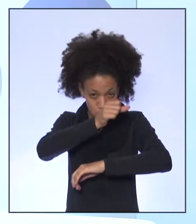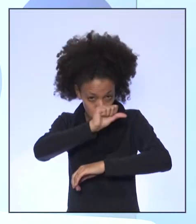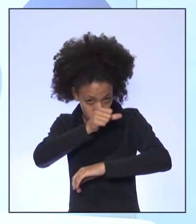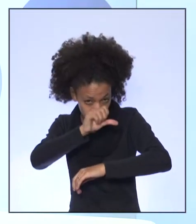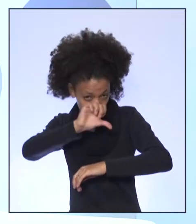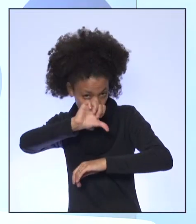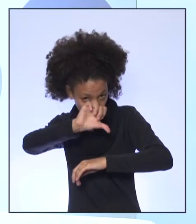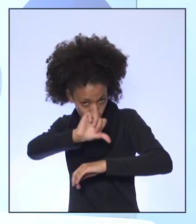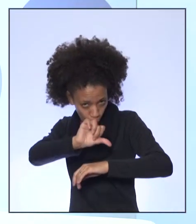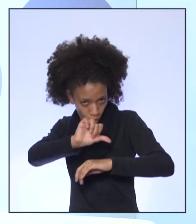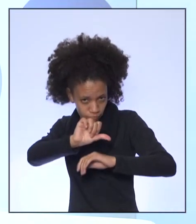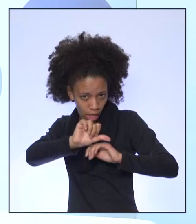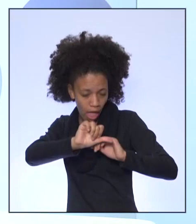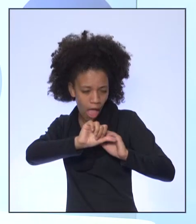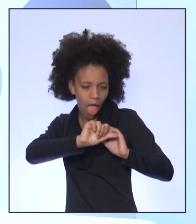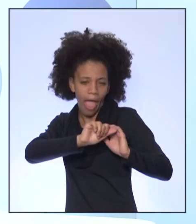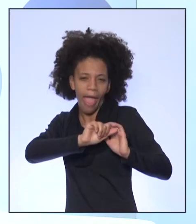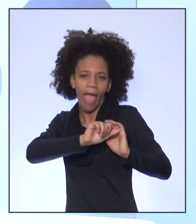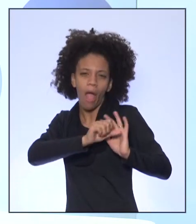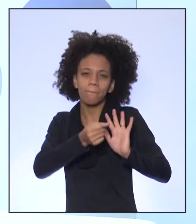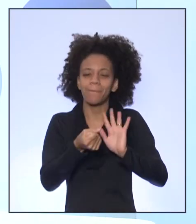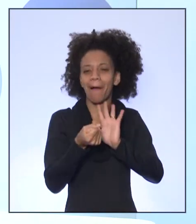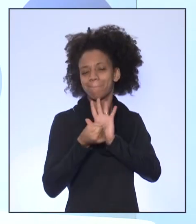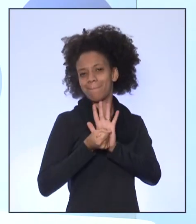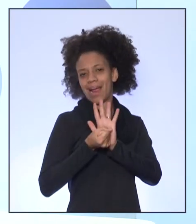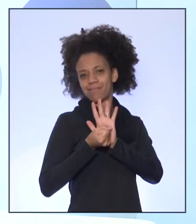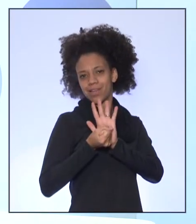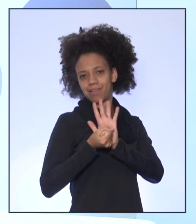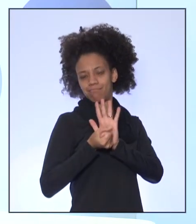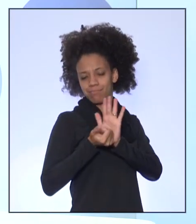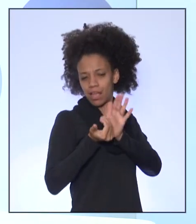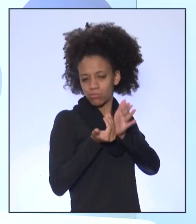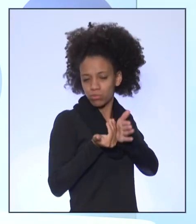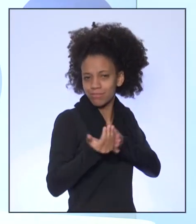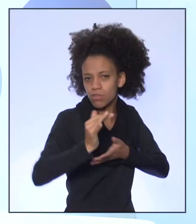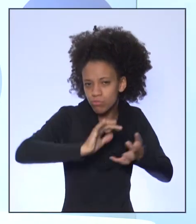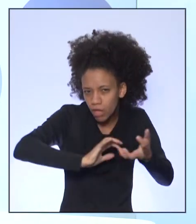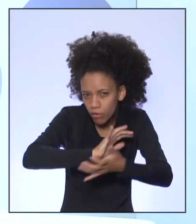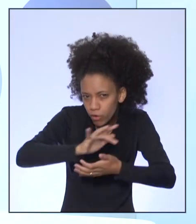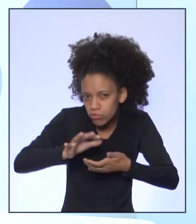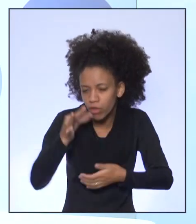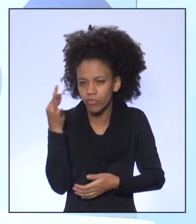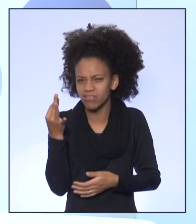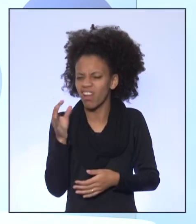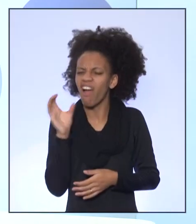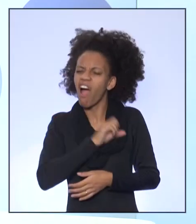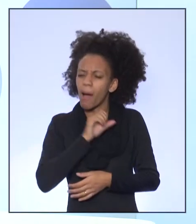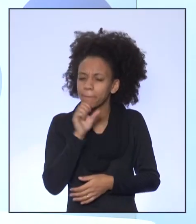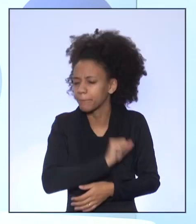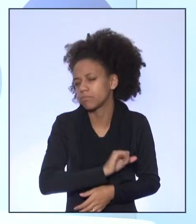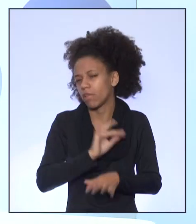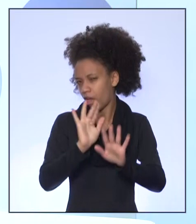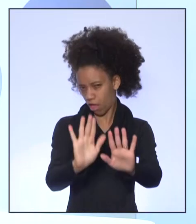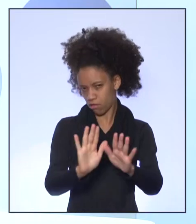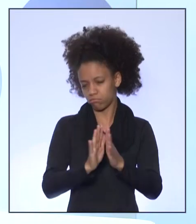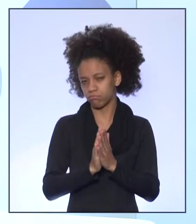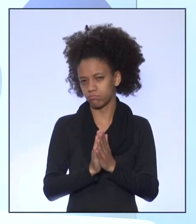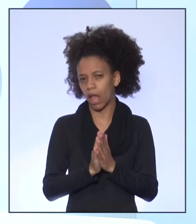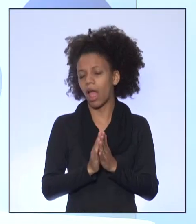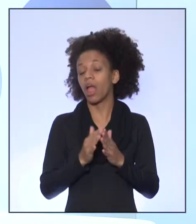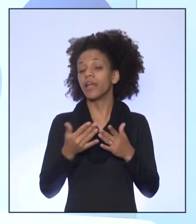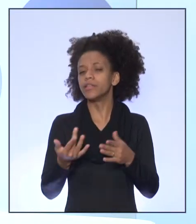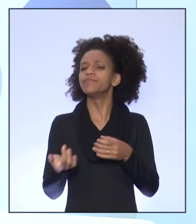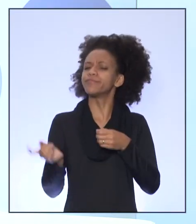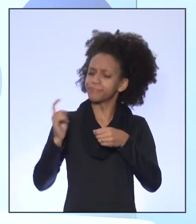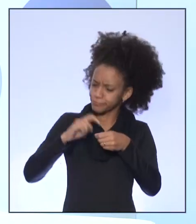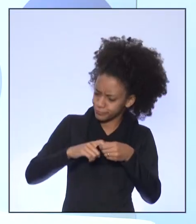Revolução Francesa. Ela marca como um símbolo o início da Revolução Francesa. Eu vou falar rapidamente sobre a queda da Bastilha e depois a gente retorna